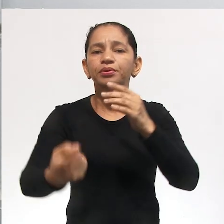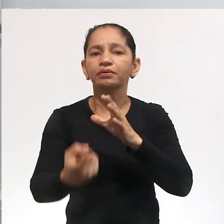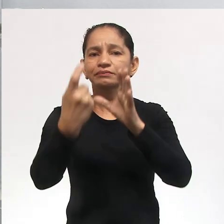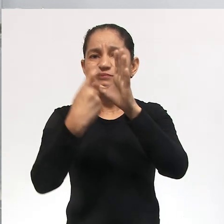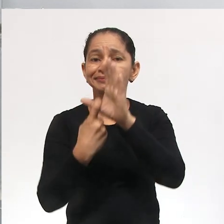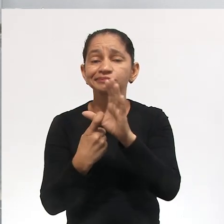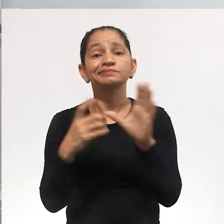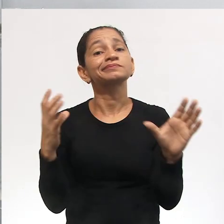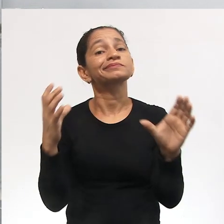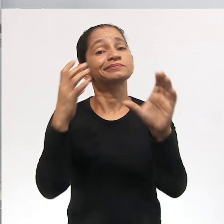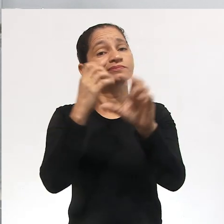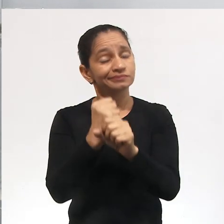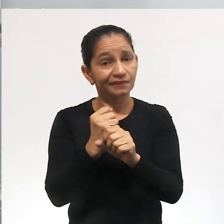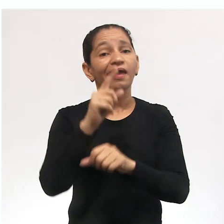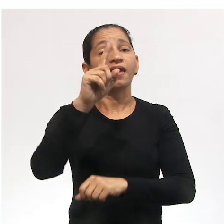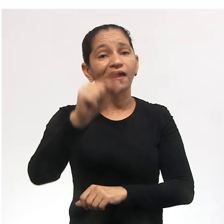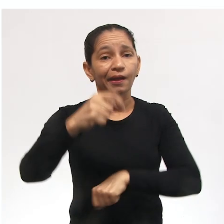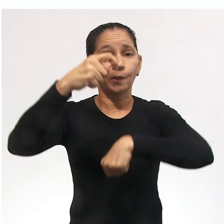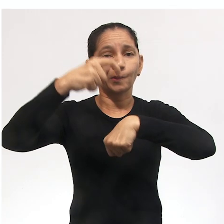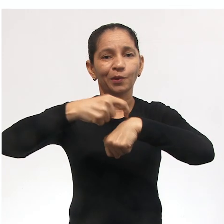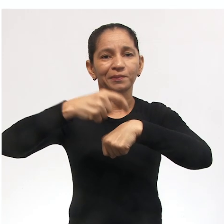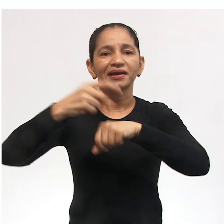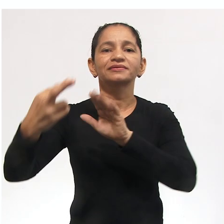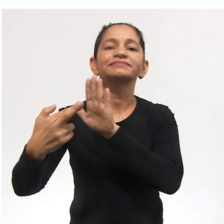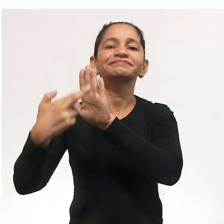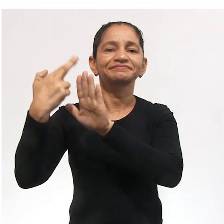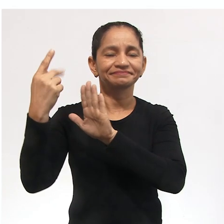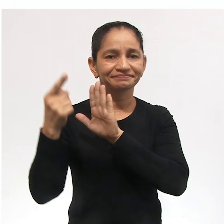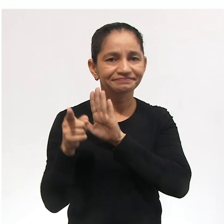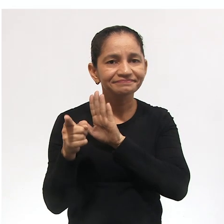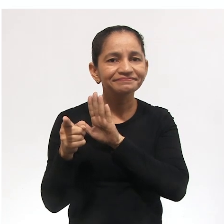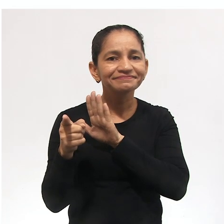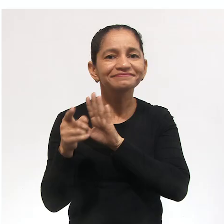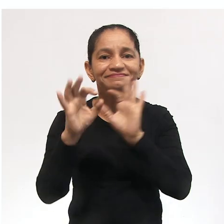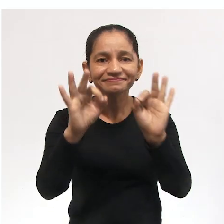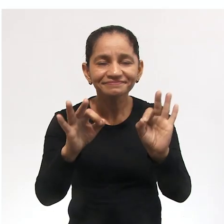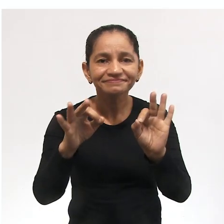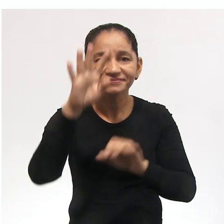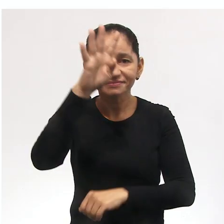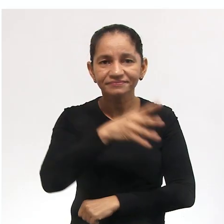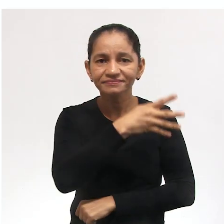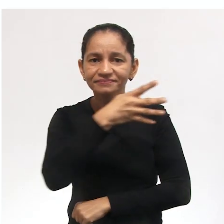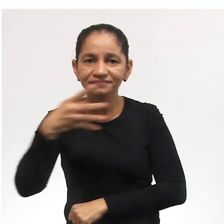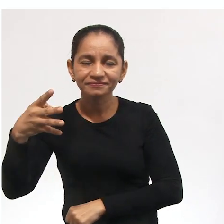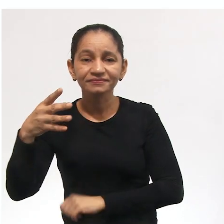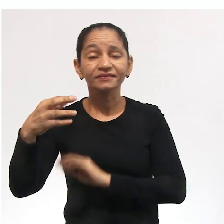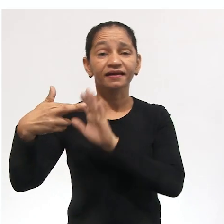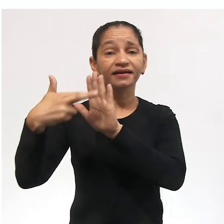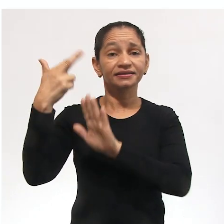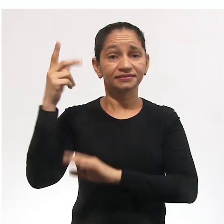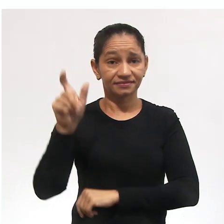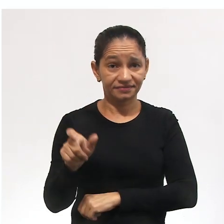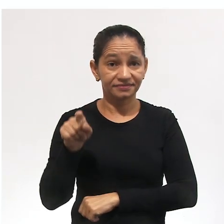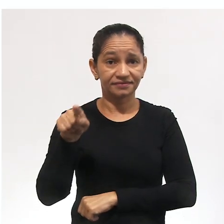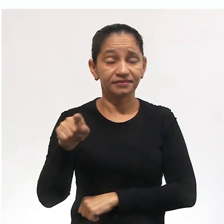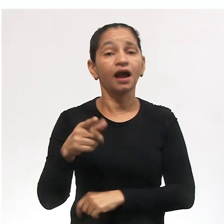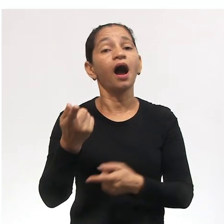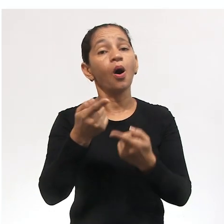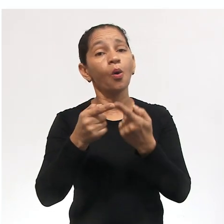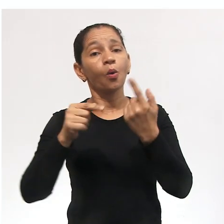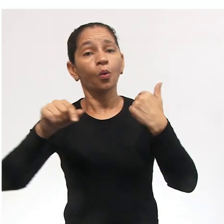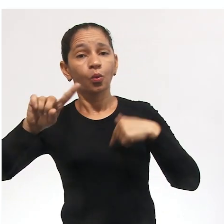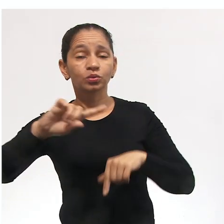como receita, tá certo? Então, avançando aqui, nós temos a despesa, que é o contrário da